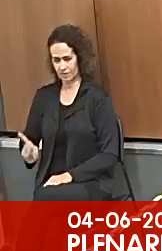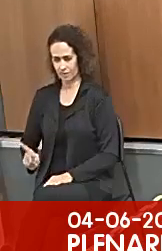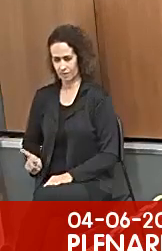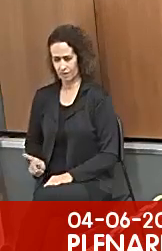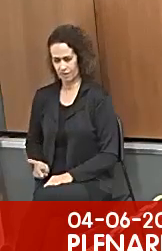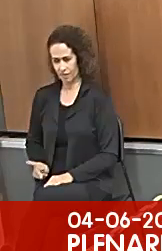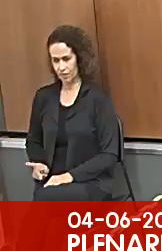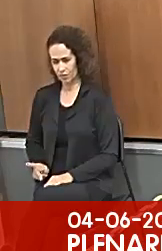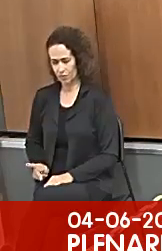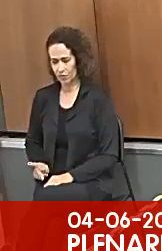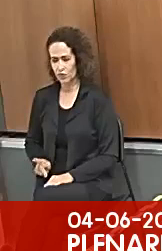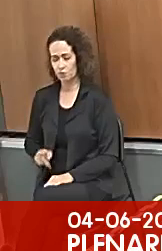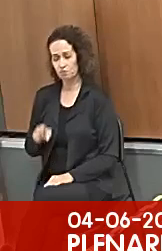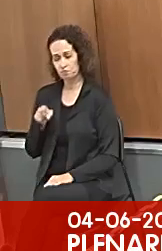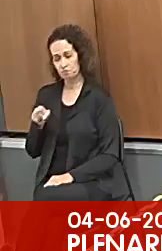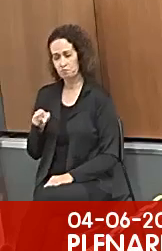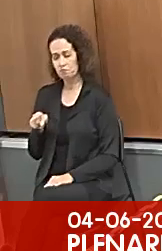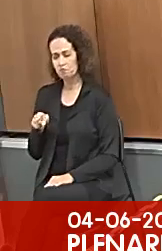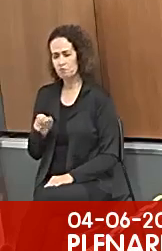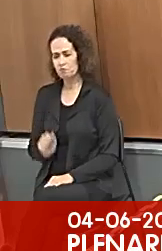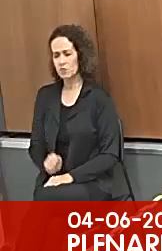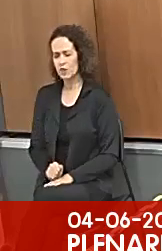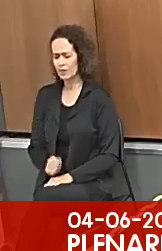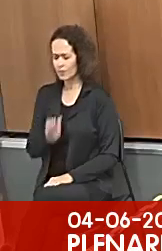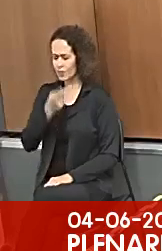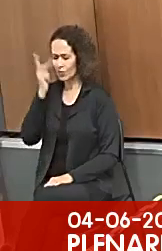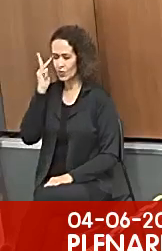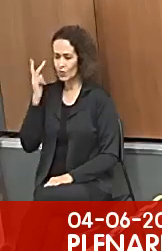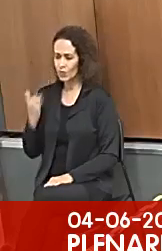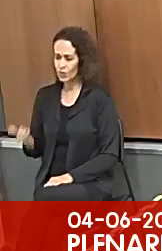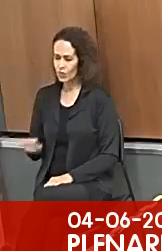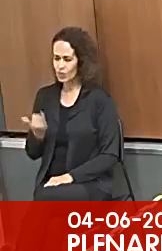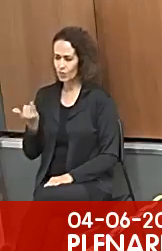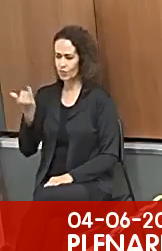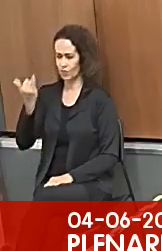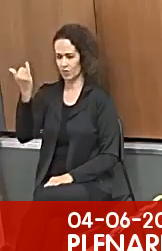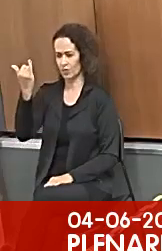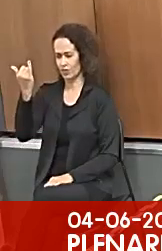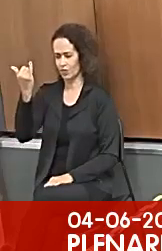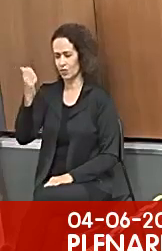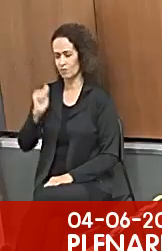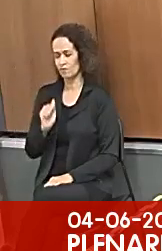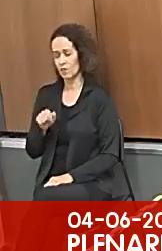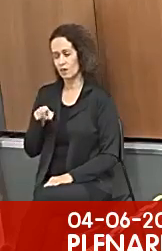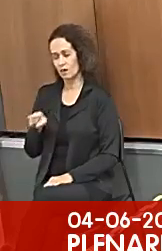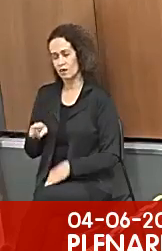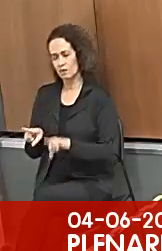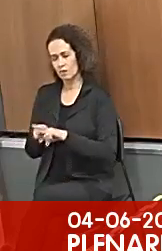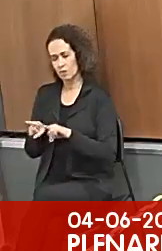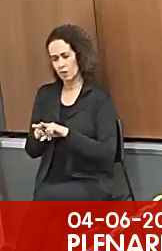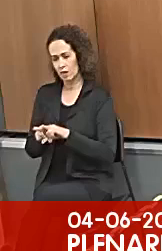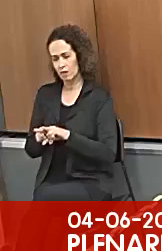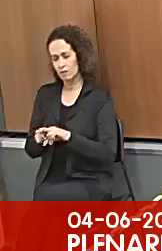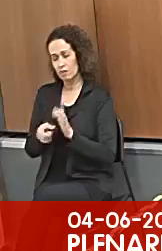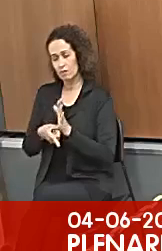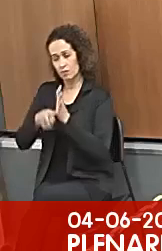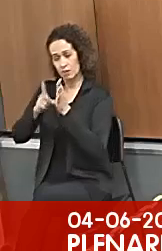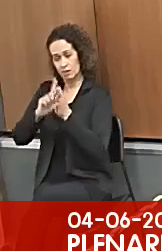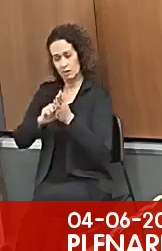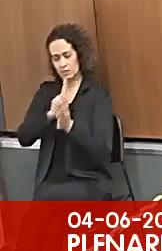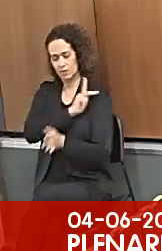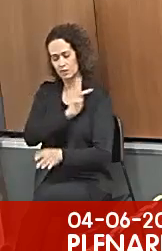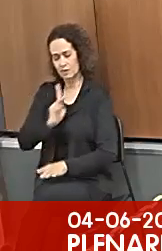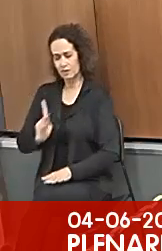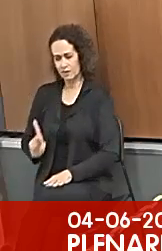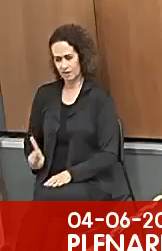Bexi, um grande artífice dessa comissão. Seja bem-vindo, nosso vice-presidente. Foi presidente anterior aqui à nossa gestão